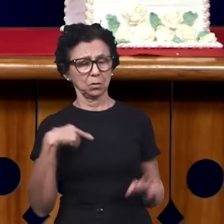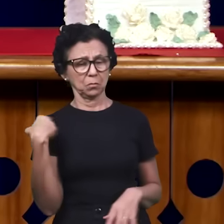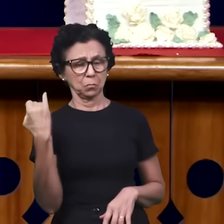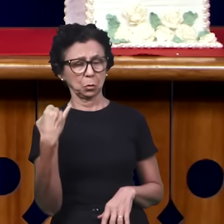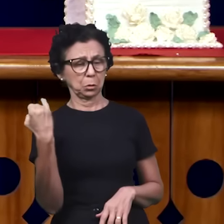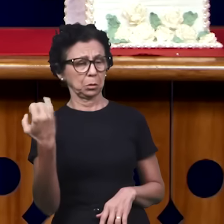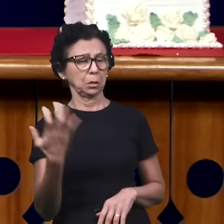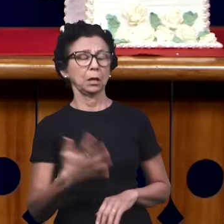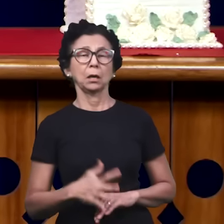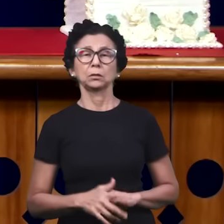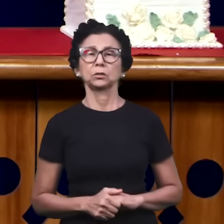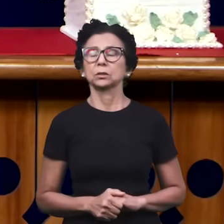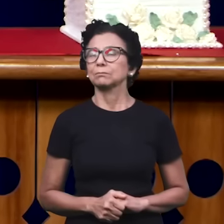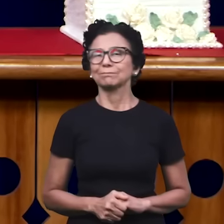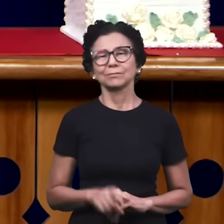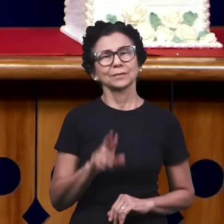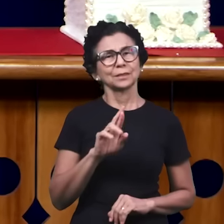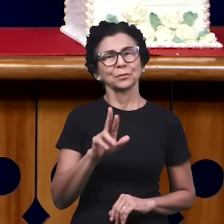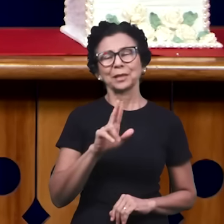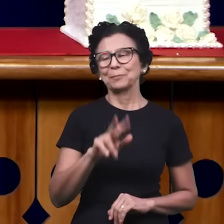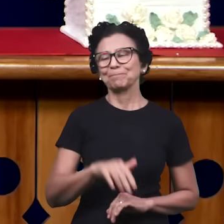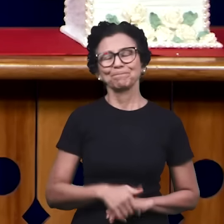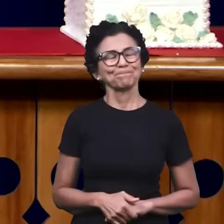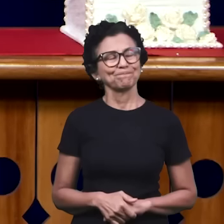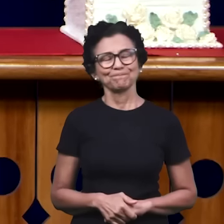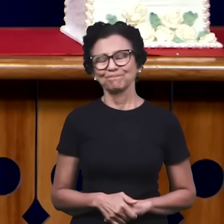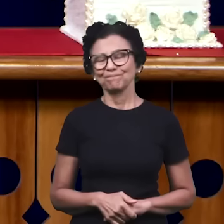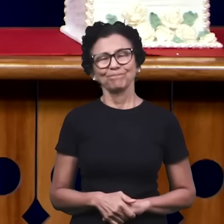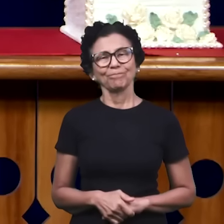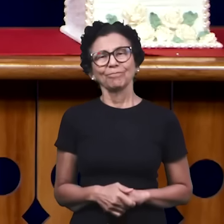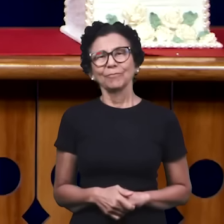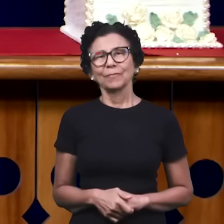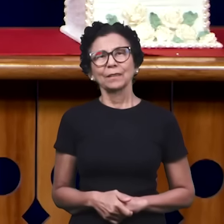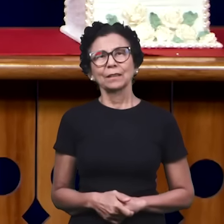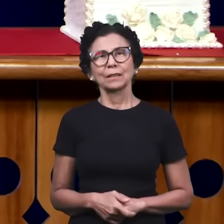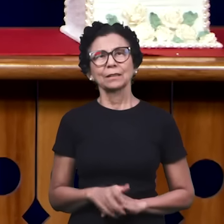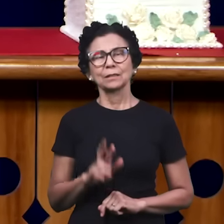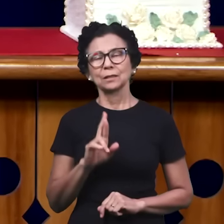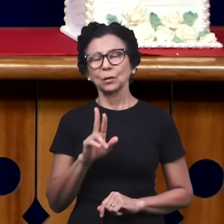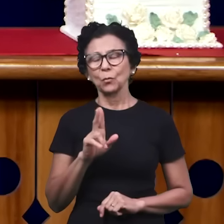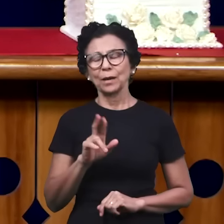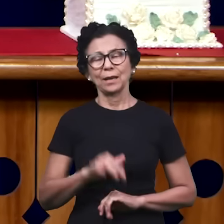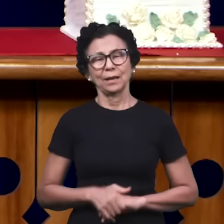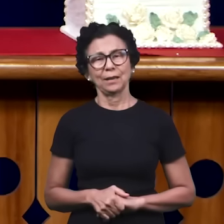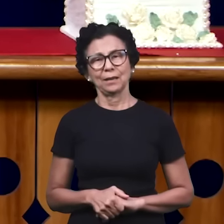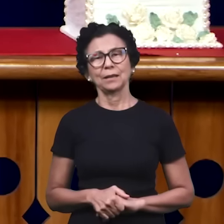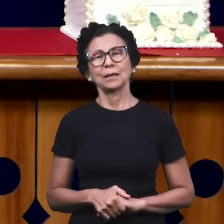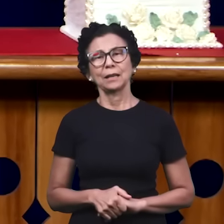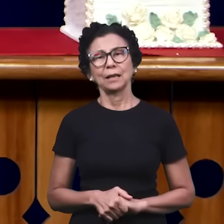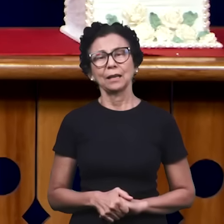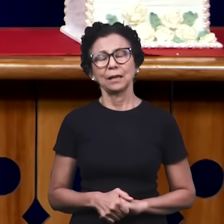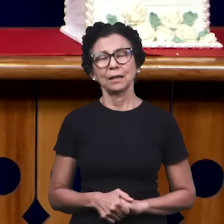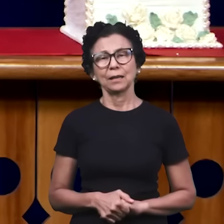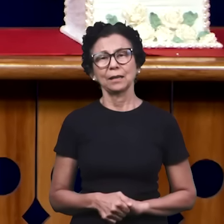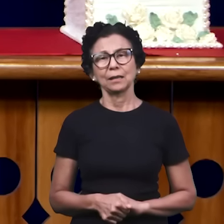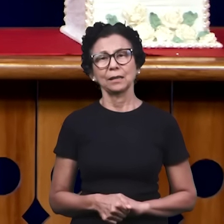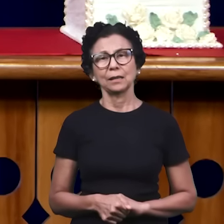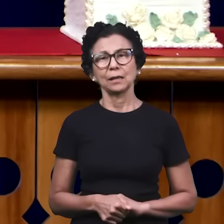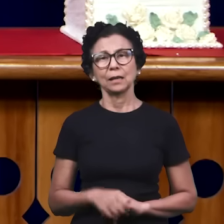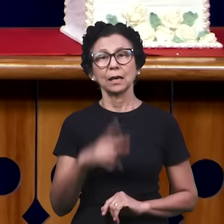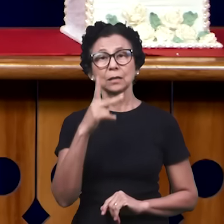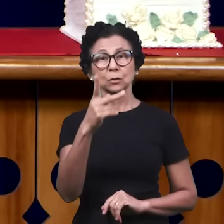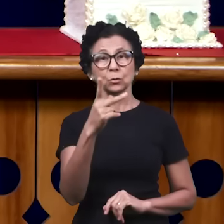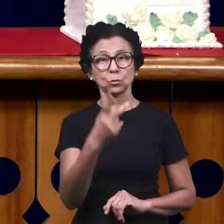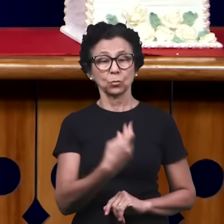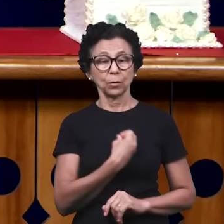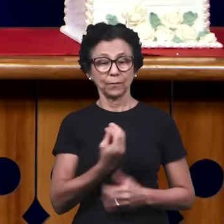é importante naquela hora. Não é isso. A importância aqui não é do vaso, mas daquilo que contém dentro do vaso, ou